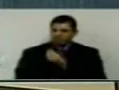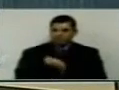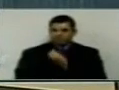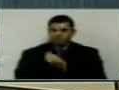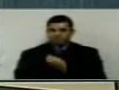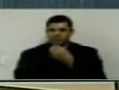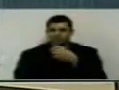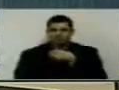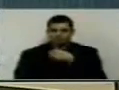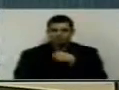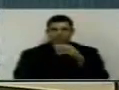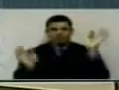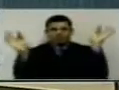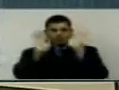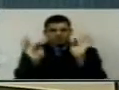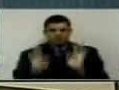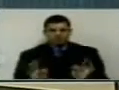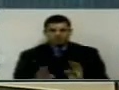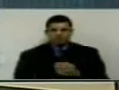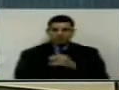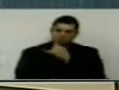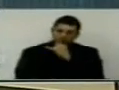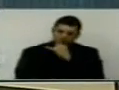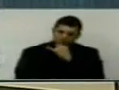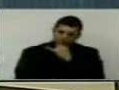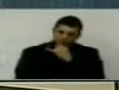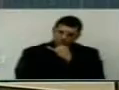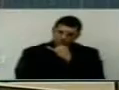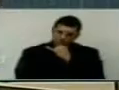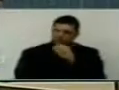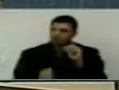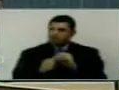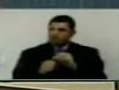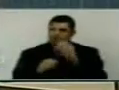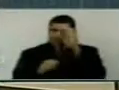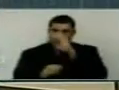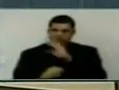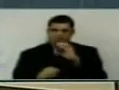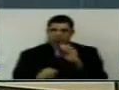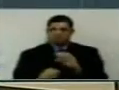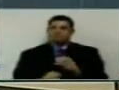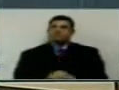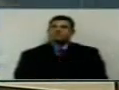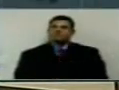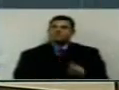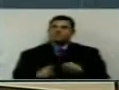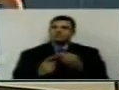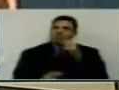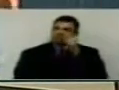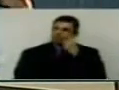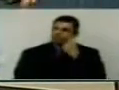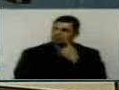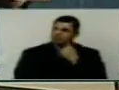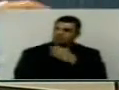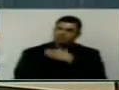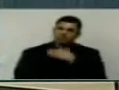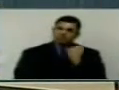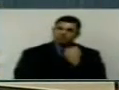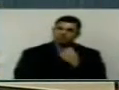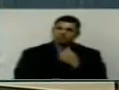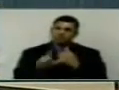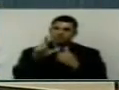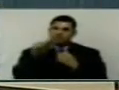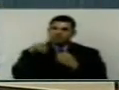momentos de alegria, de tristeza. Eu fiz minha crisma no La Salle. Eu chorei a morte do meu pai no